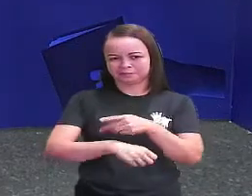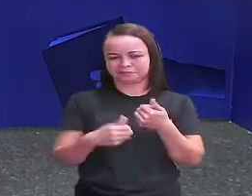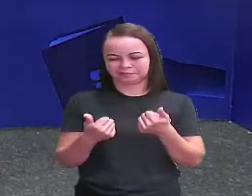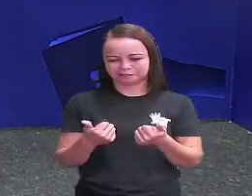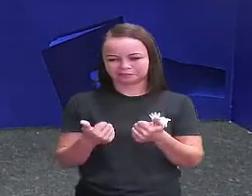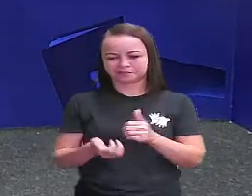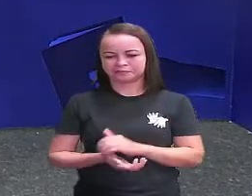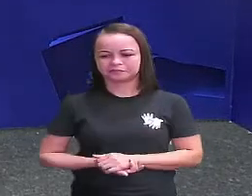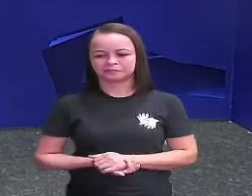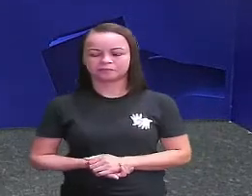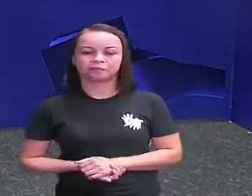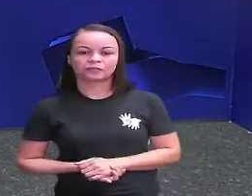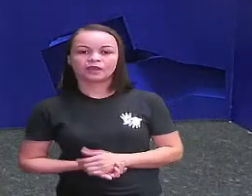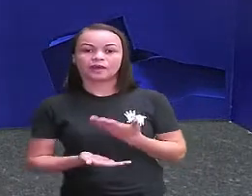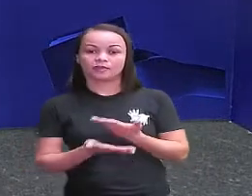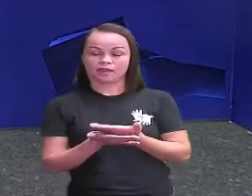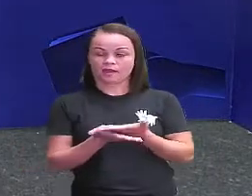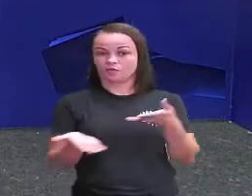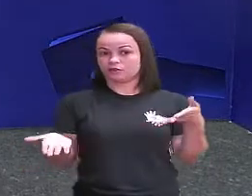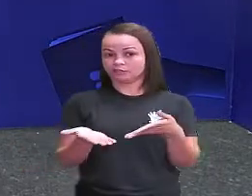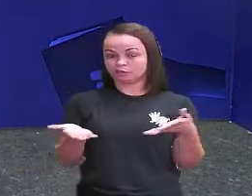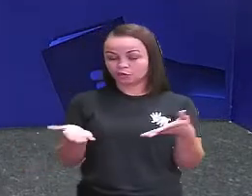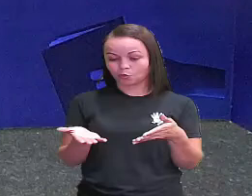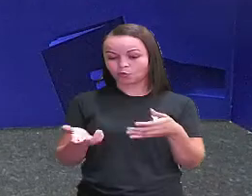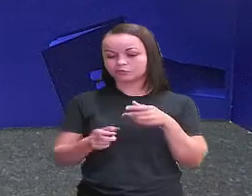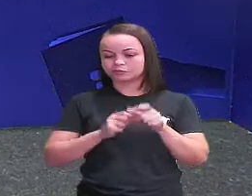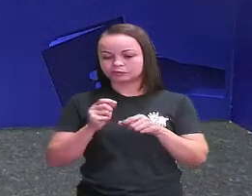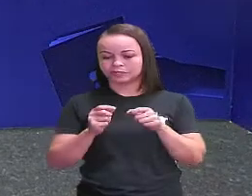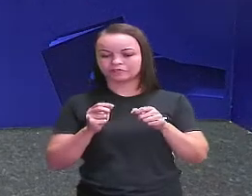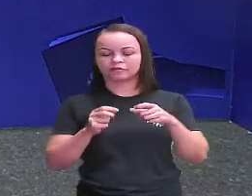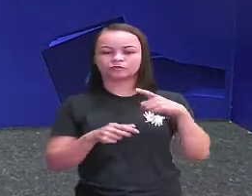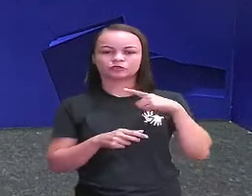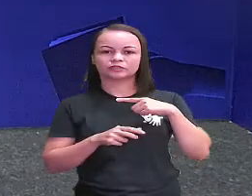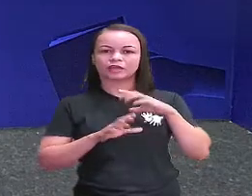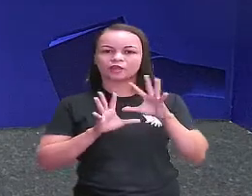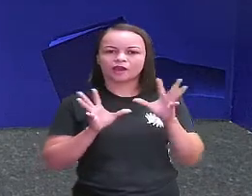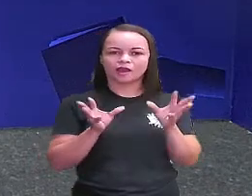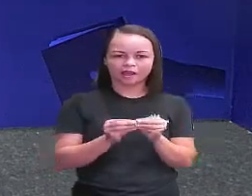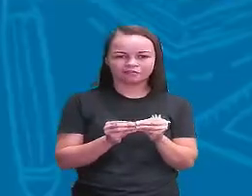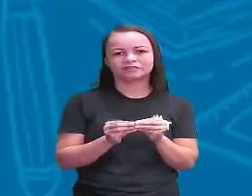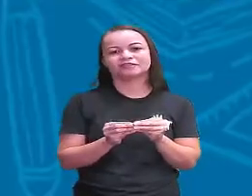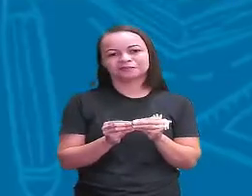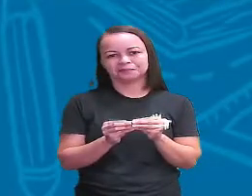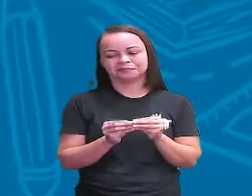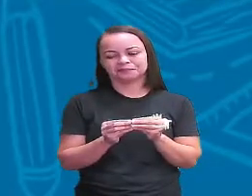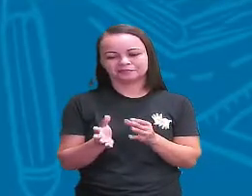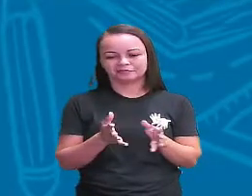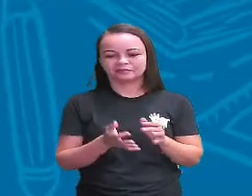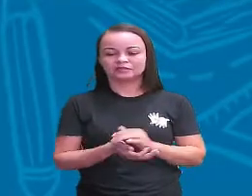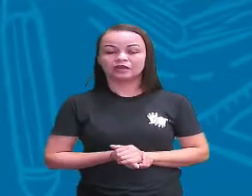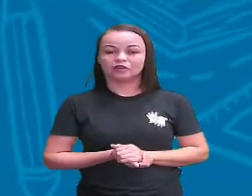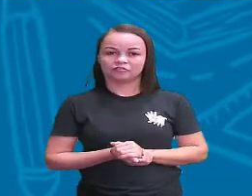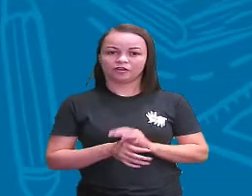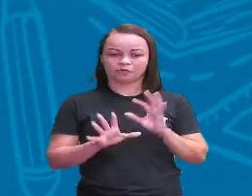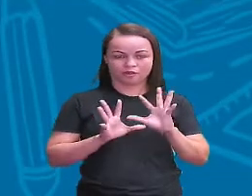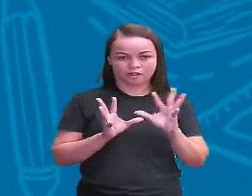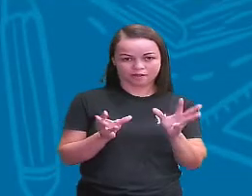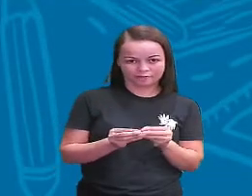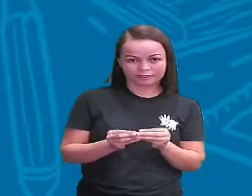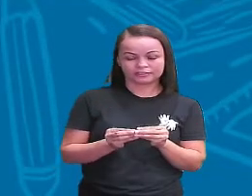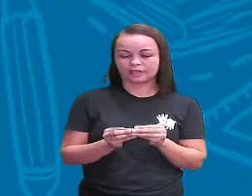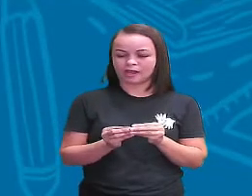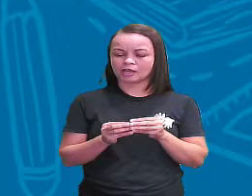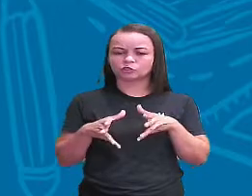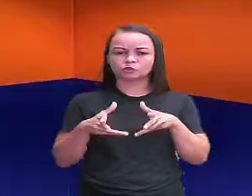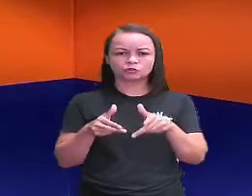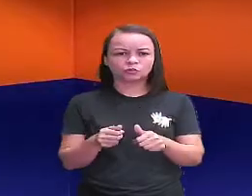bom? Então, na nossa aula de hoje, a gente vai ter uma revisão. Vamos aí revisar o